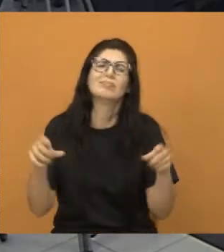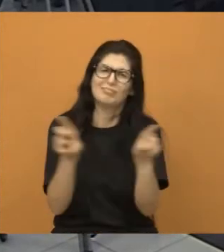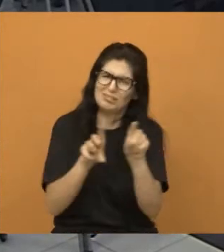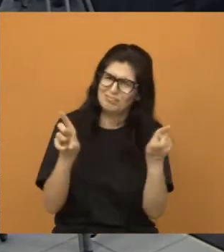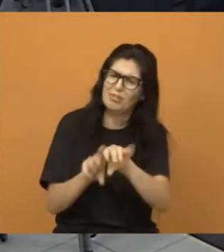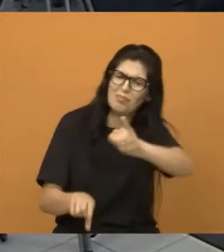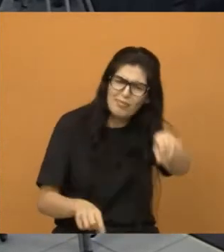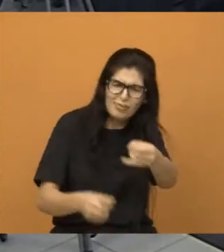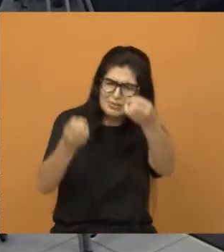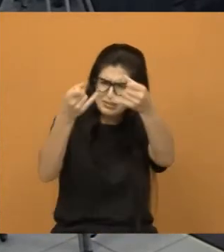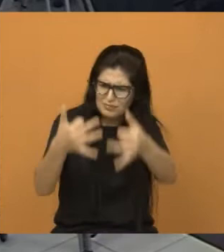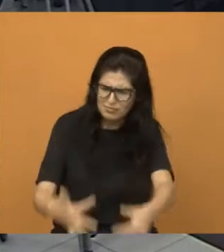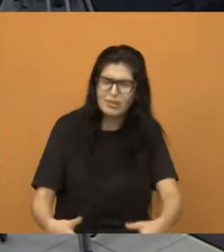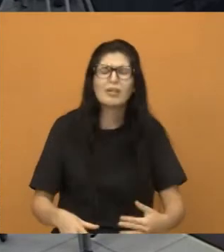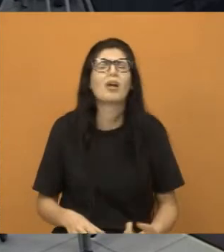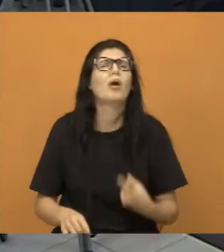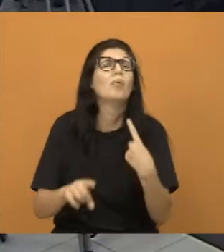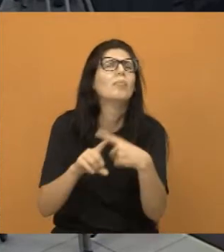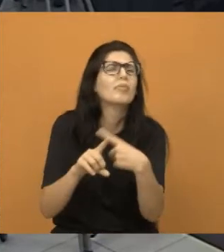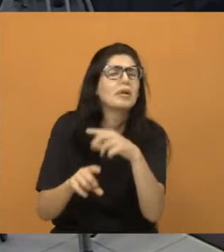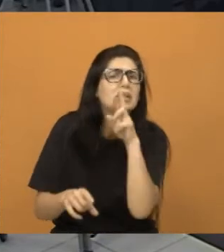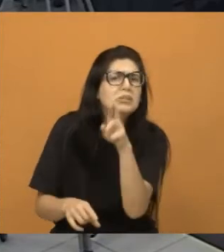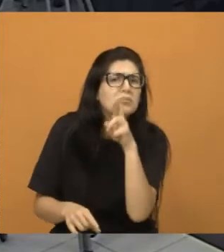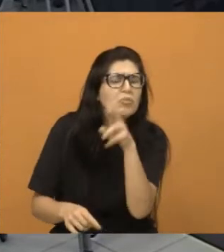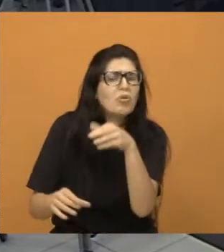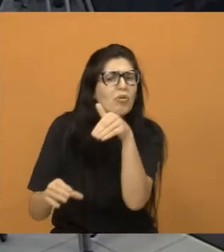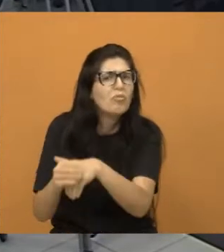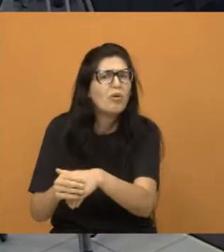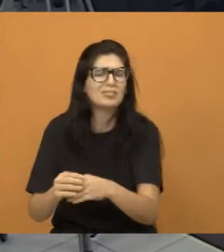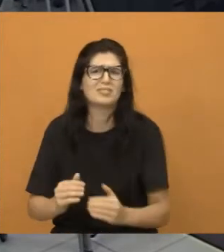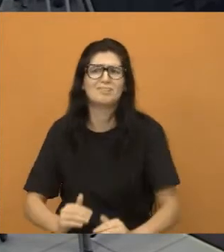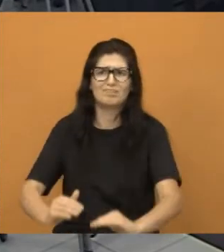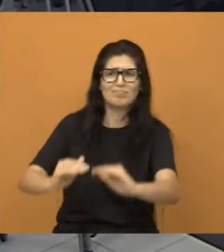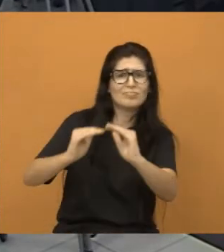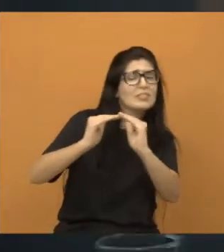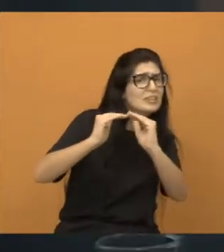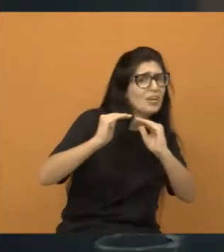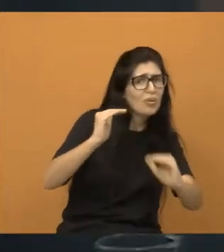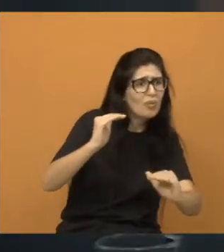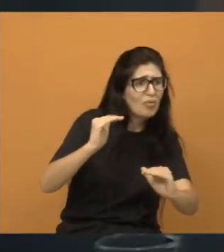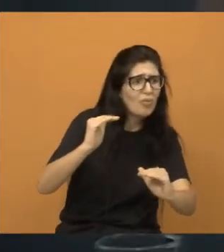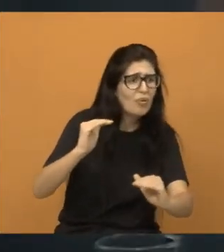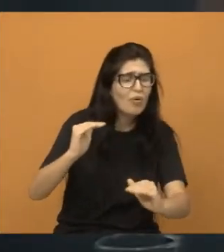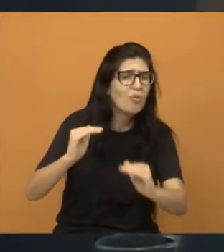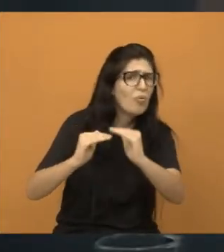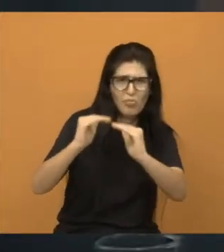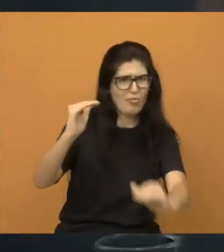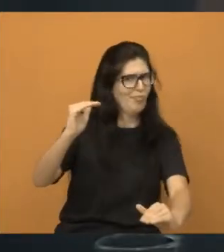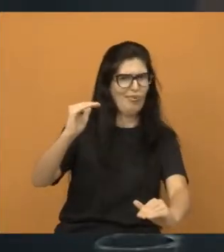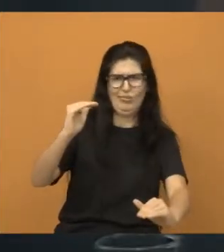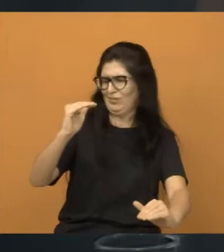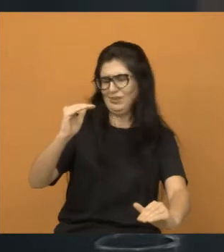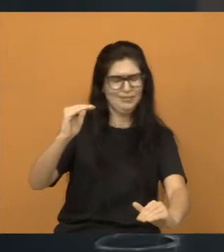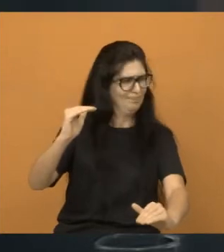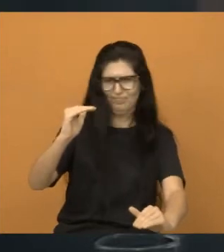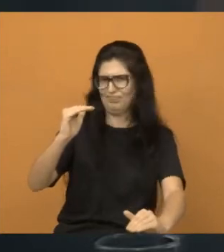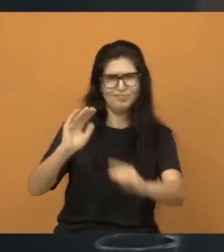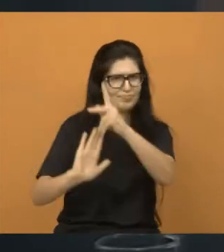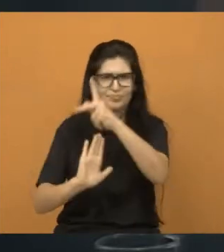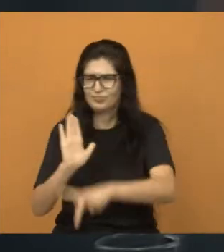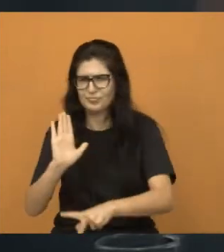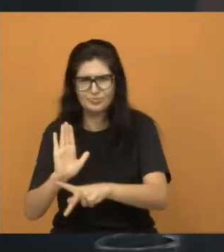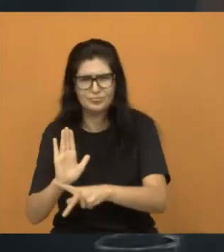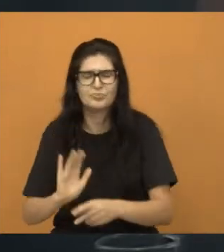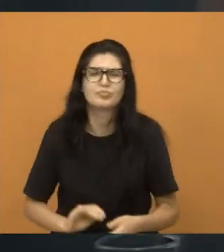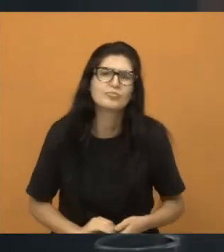voto. Nós, evidentemente, somos contrário ao projeto. O